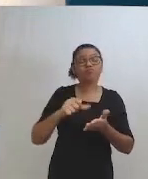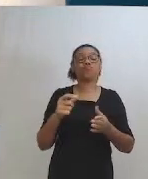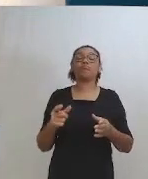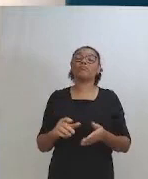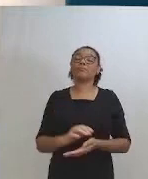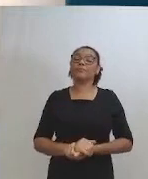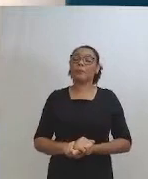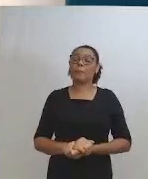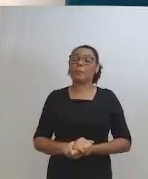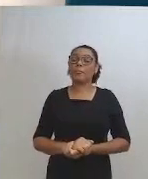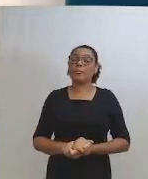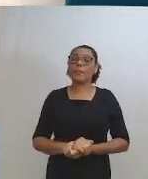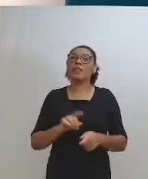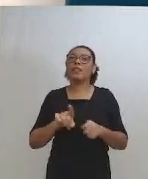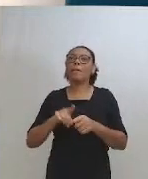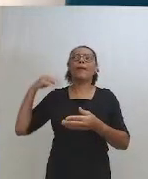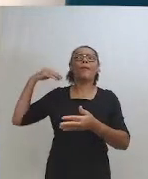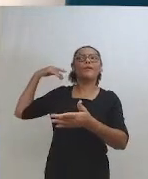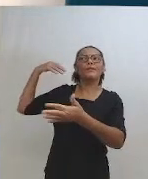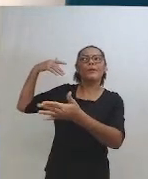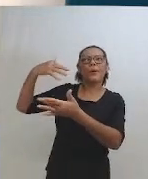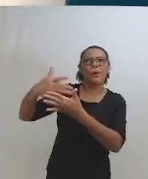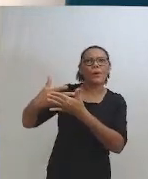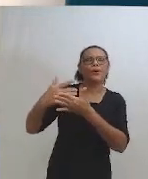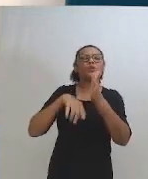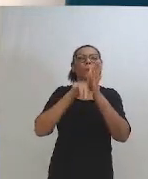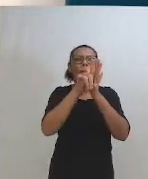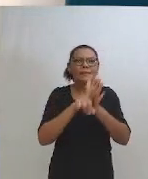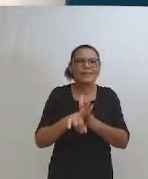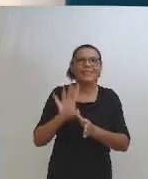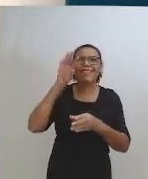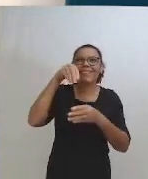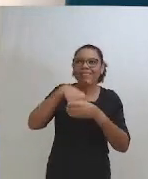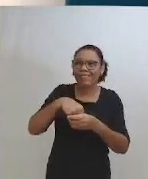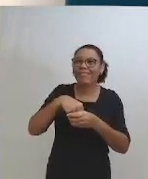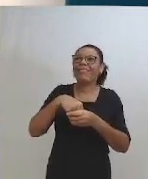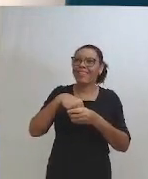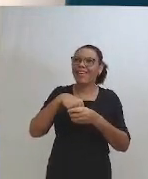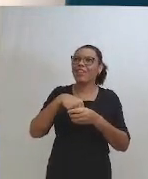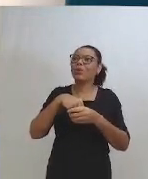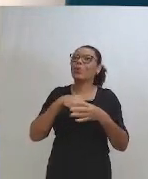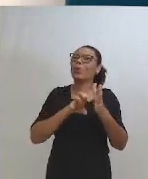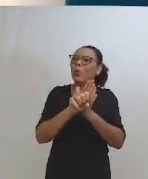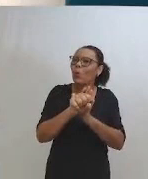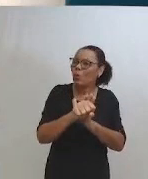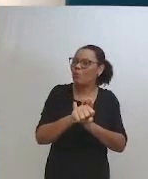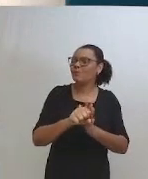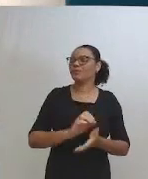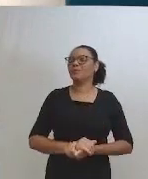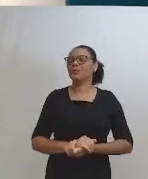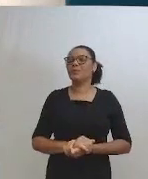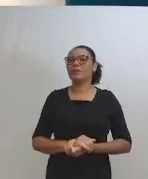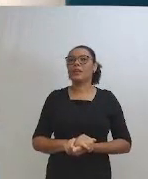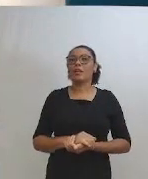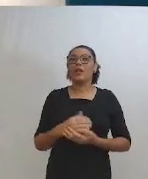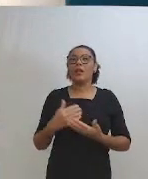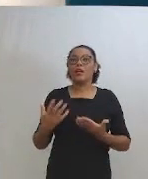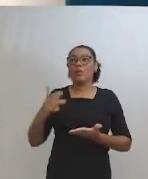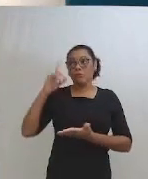o histórico de pesquisa. Se Vossa Excelência colocar isso que está dito no despacho da juíza, na decisão da juíza,